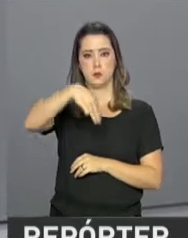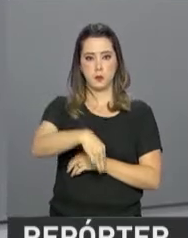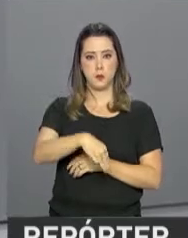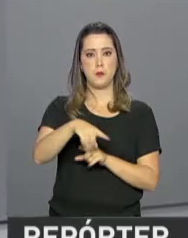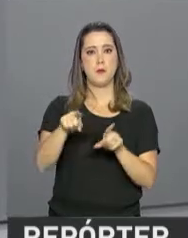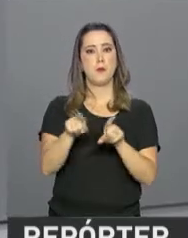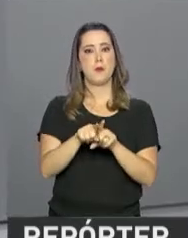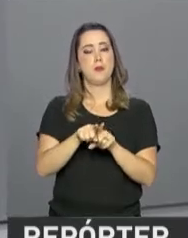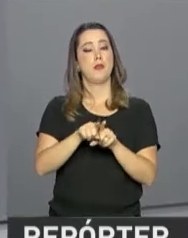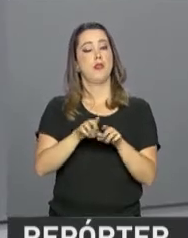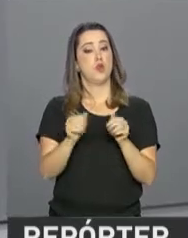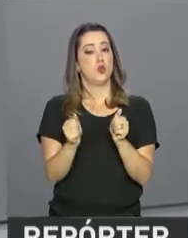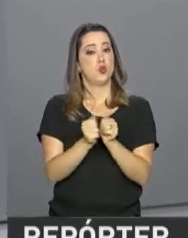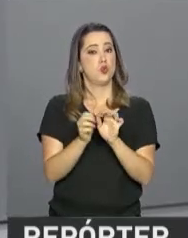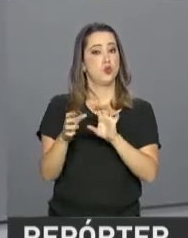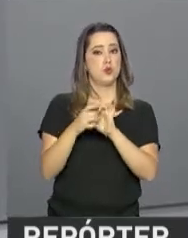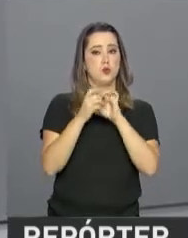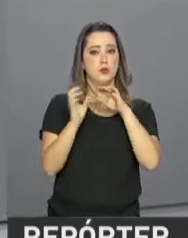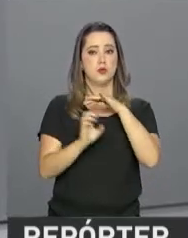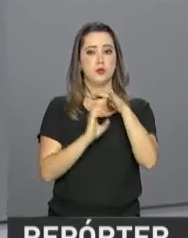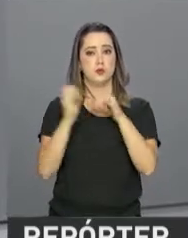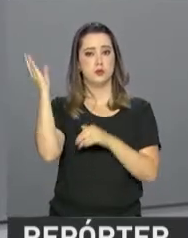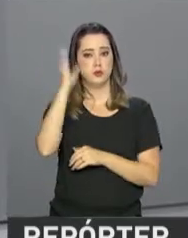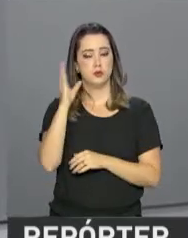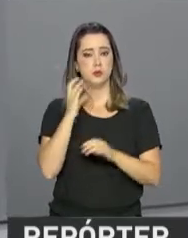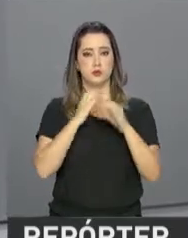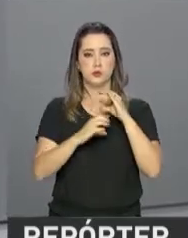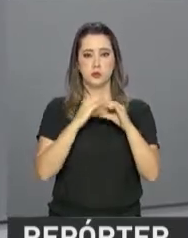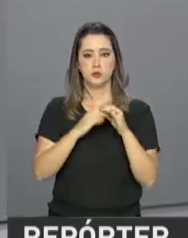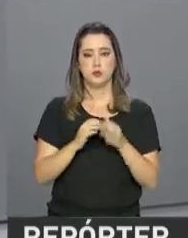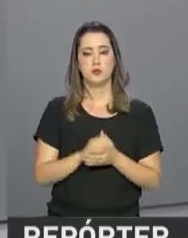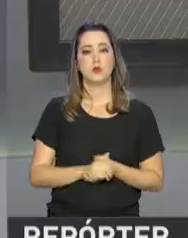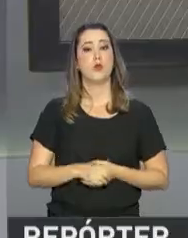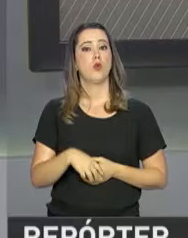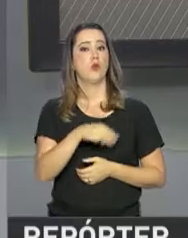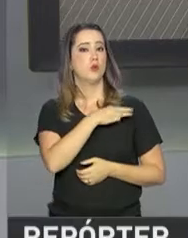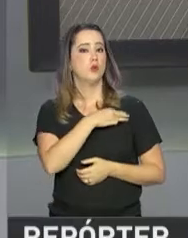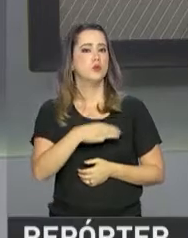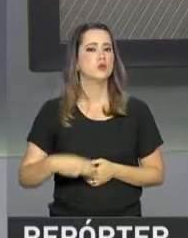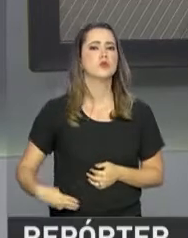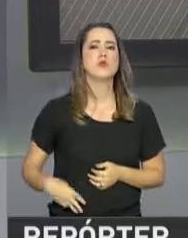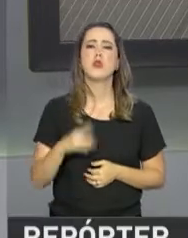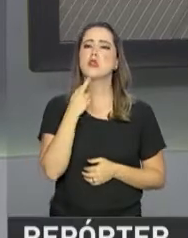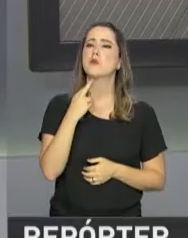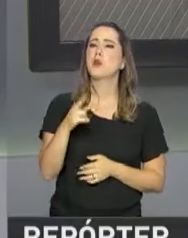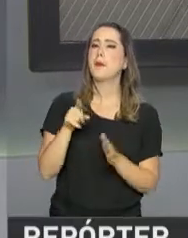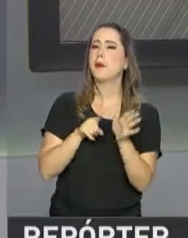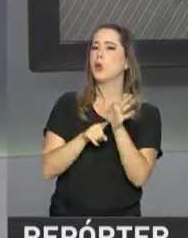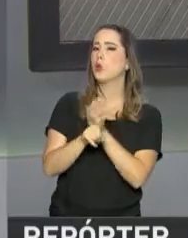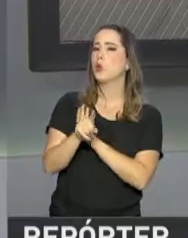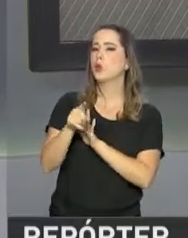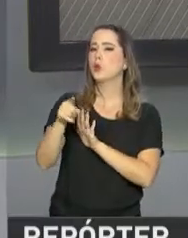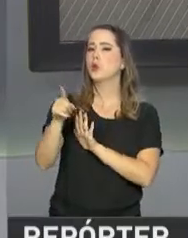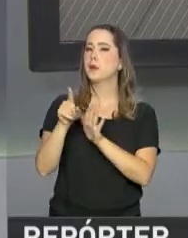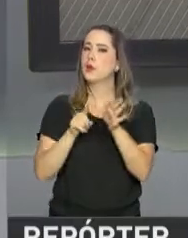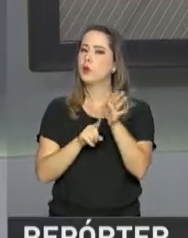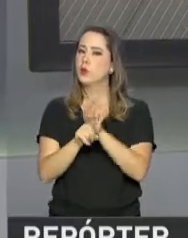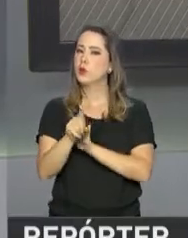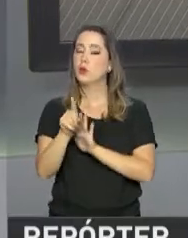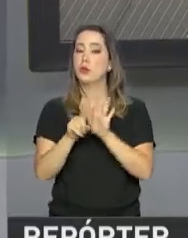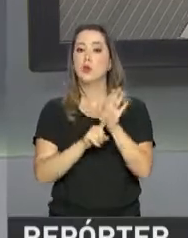da república em parceria com a empresa brasil de comunicação o ministro vai responder perguntas de